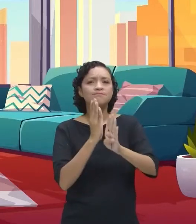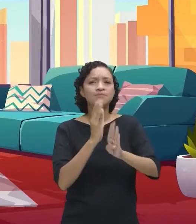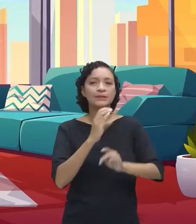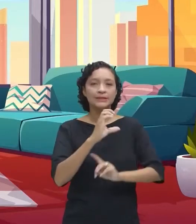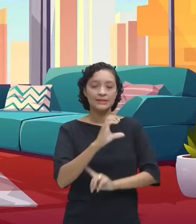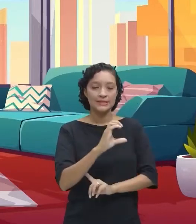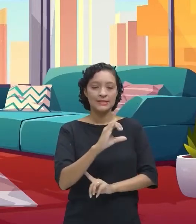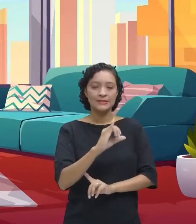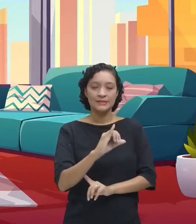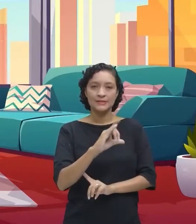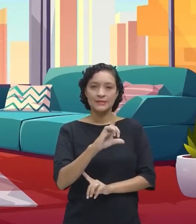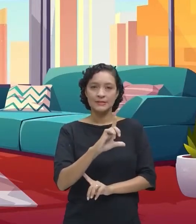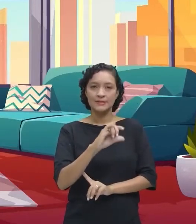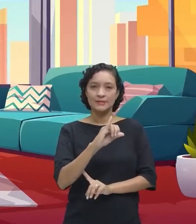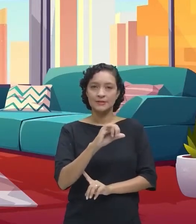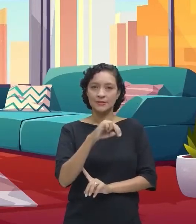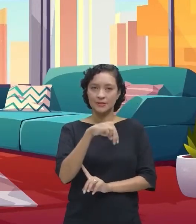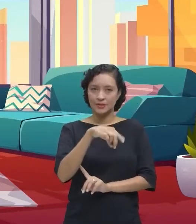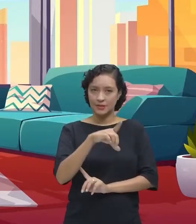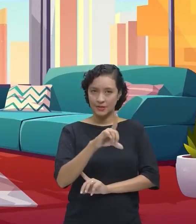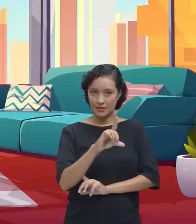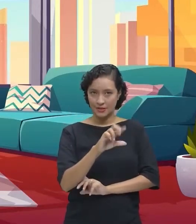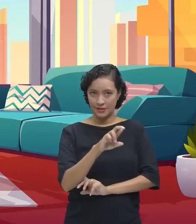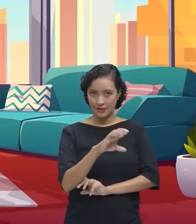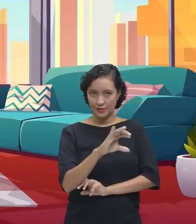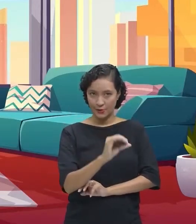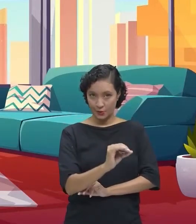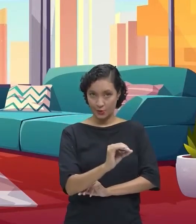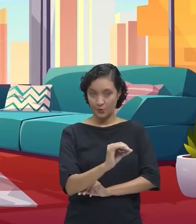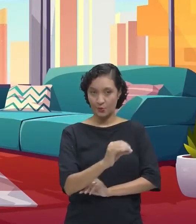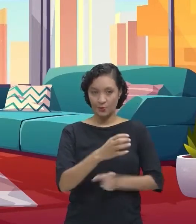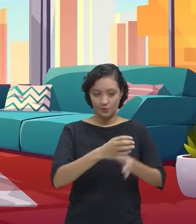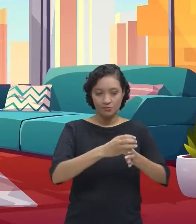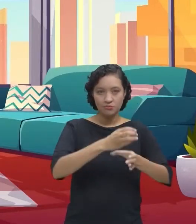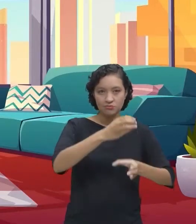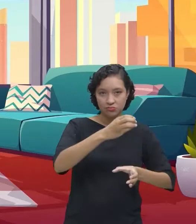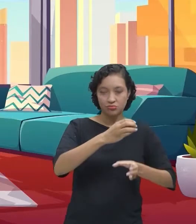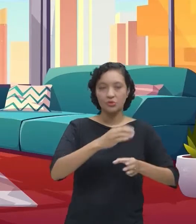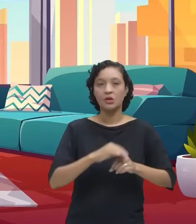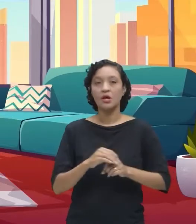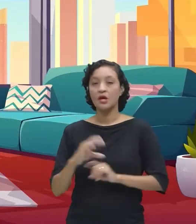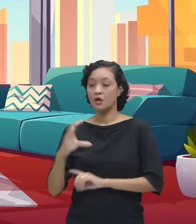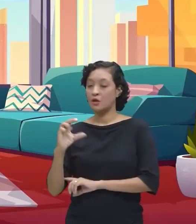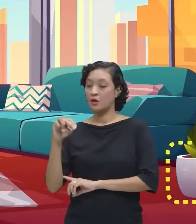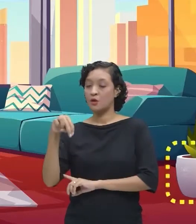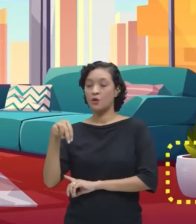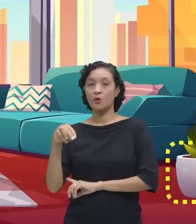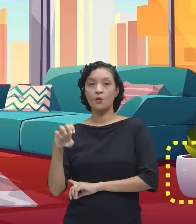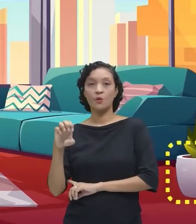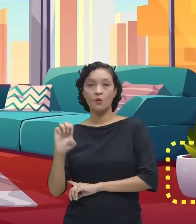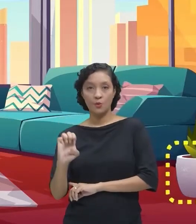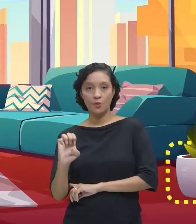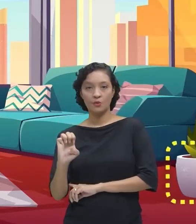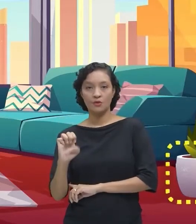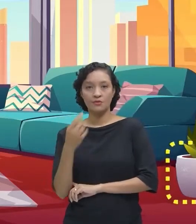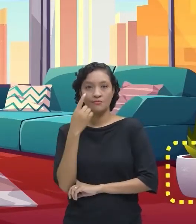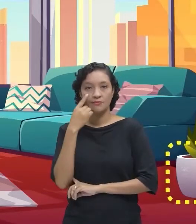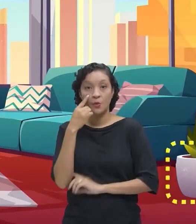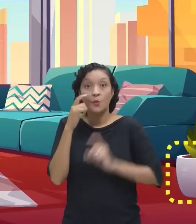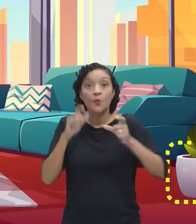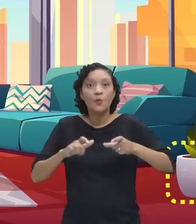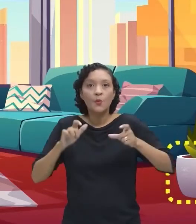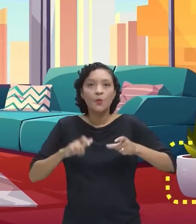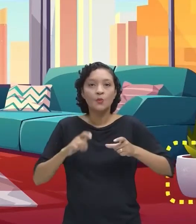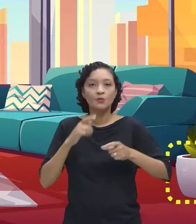e cone. Prestem atenção aí. Vamos ver onde é que nós estamos vendo? Olhem lá. Olha aqui,